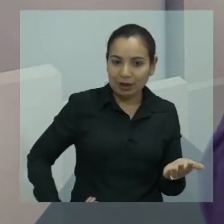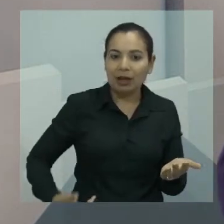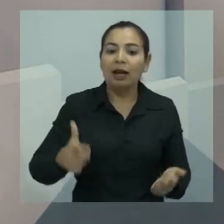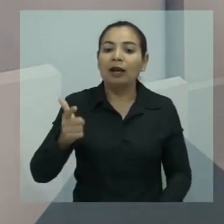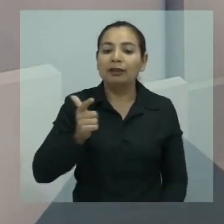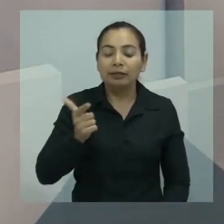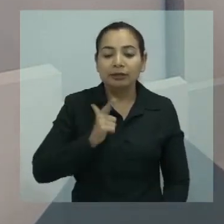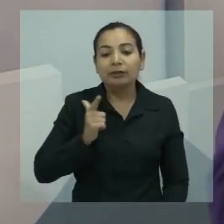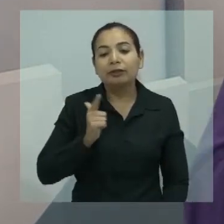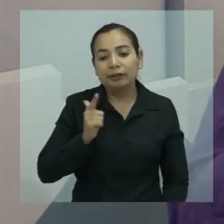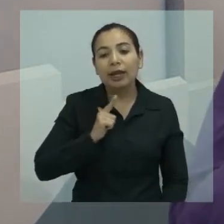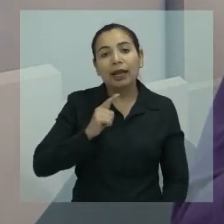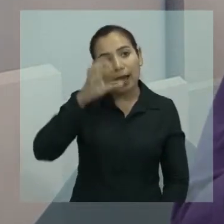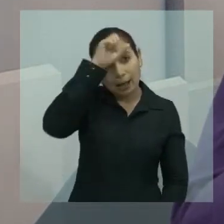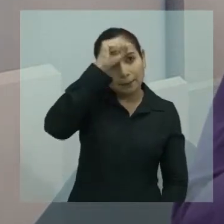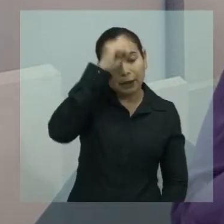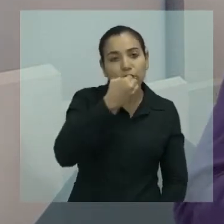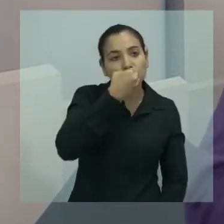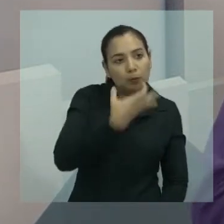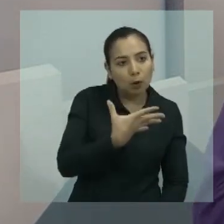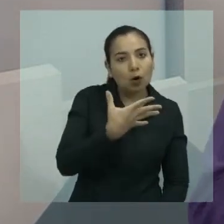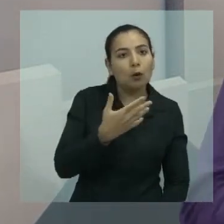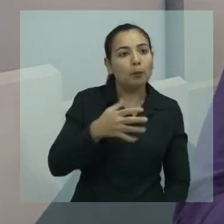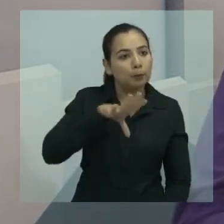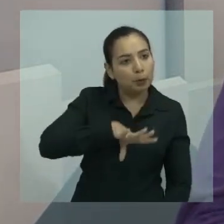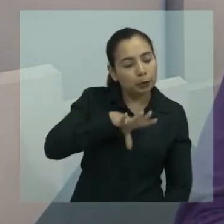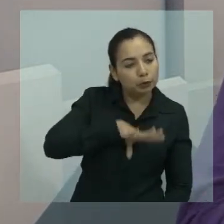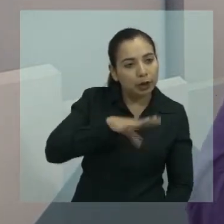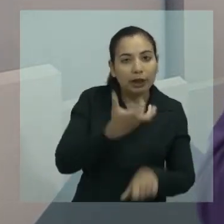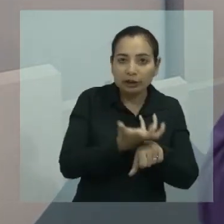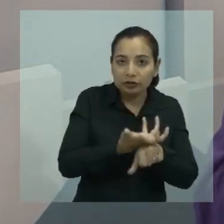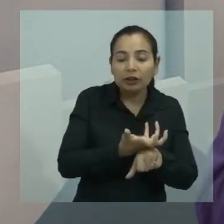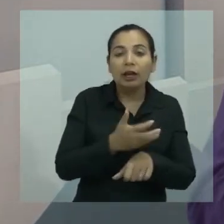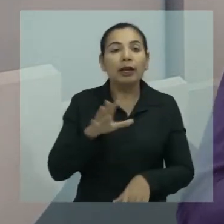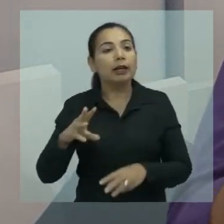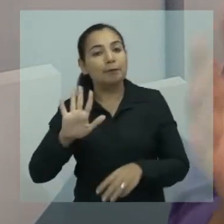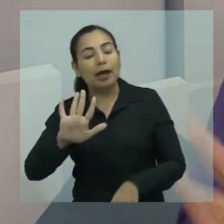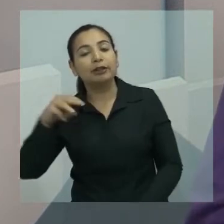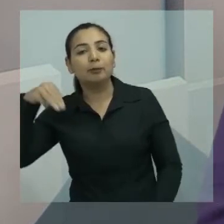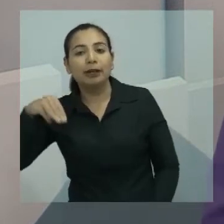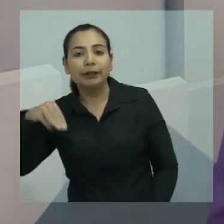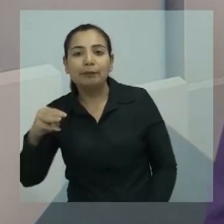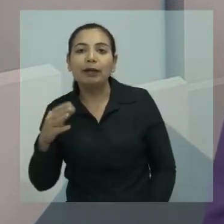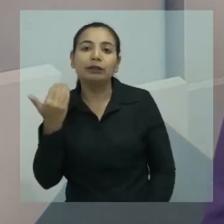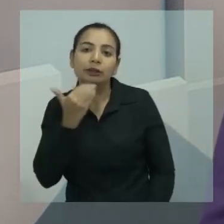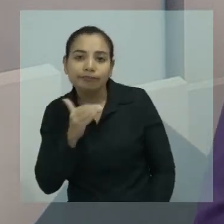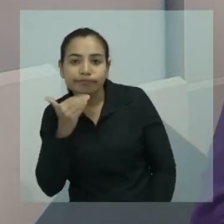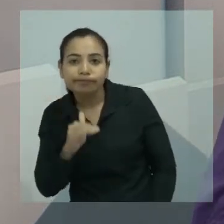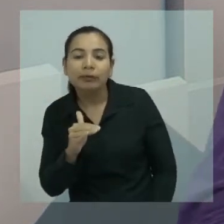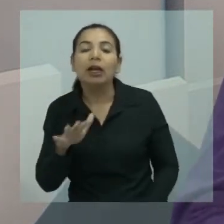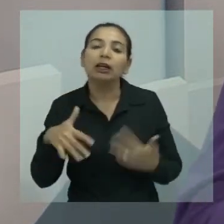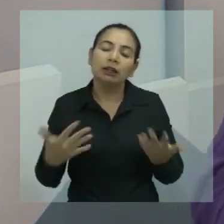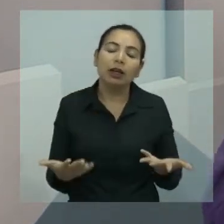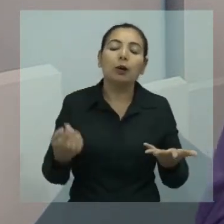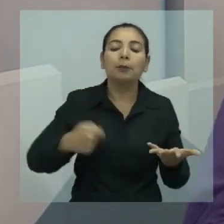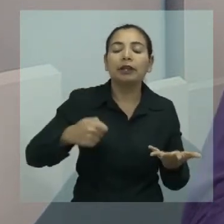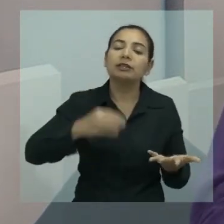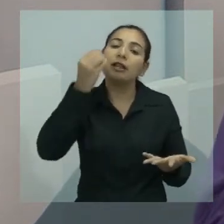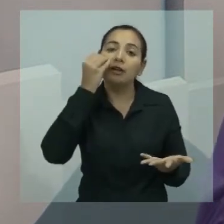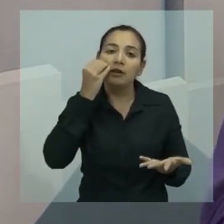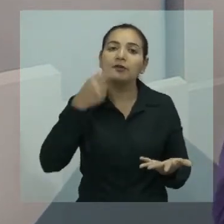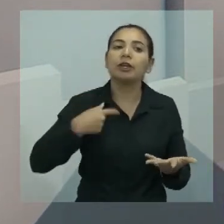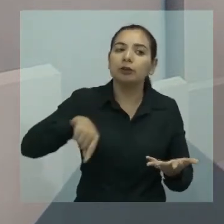ano. Os estudantes cearenses da rede pública, praticamente, independentemente da renda, aprendem a mesma coisa em língua portuguesa e matemática.